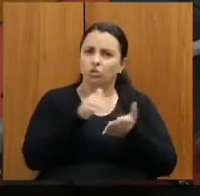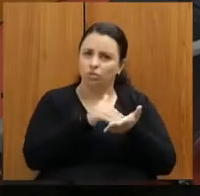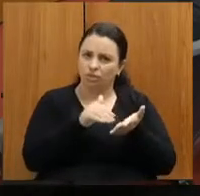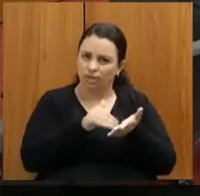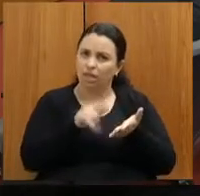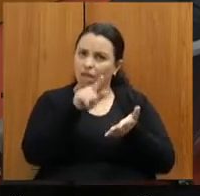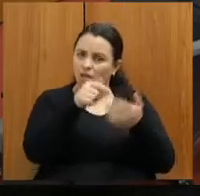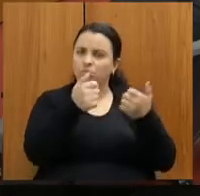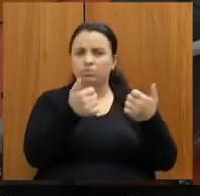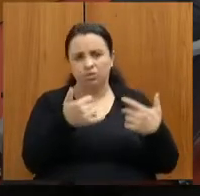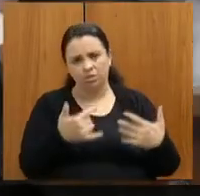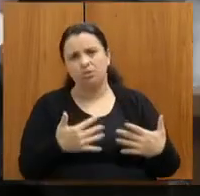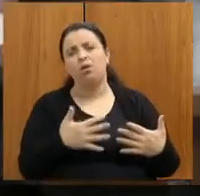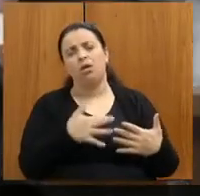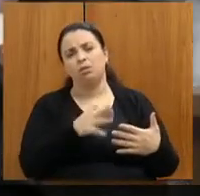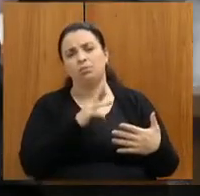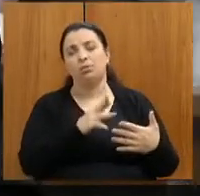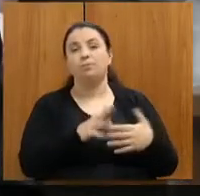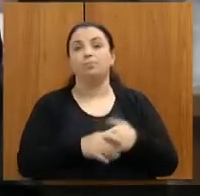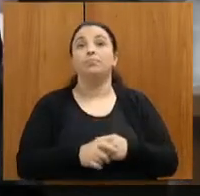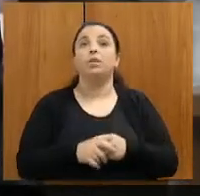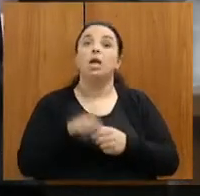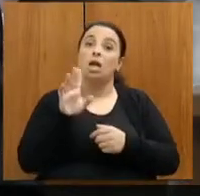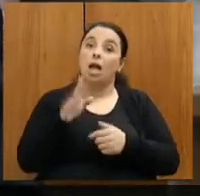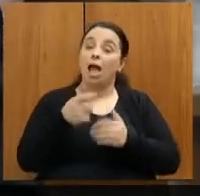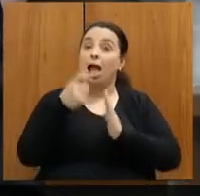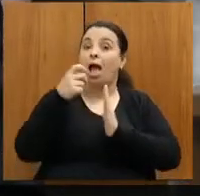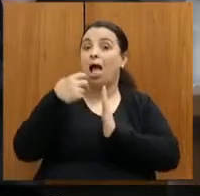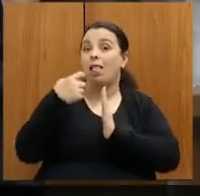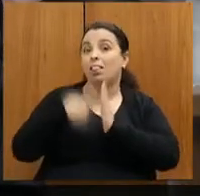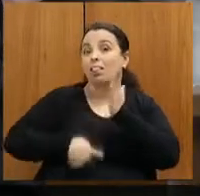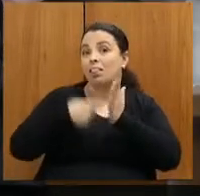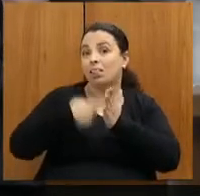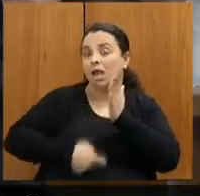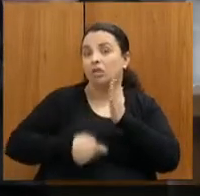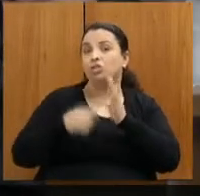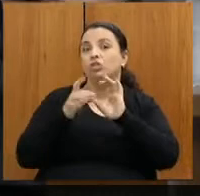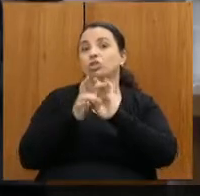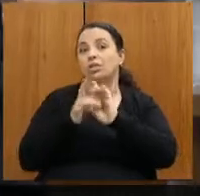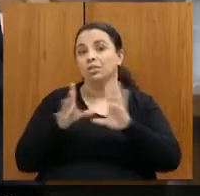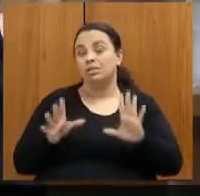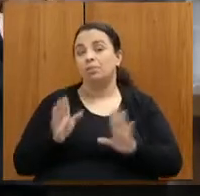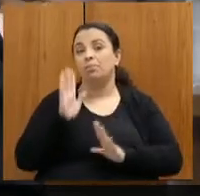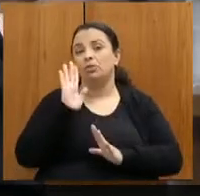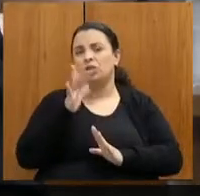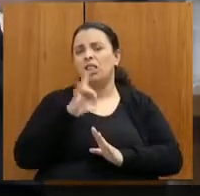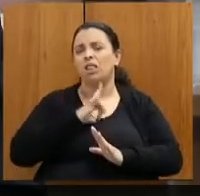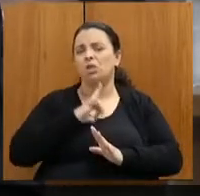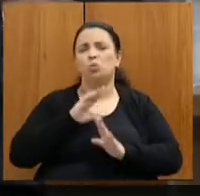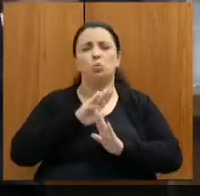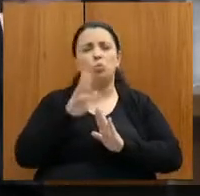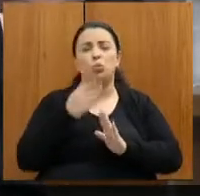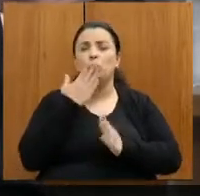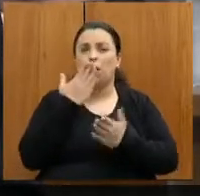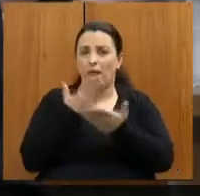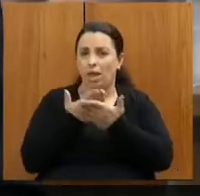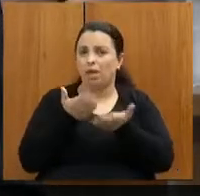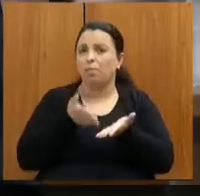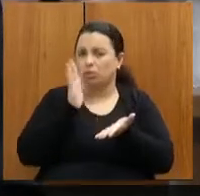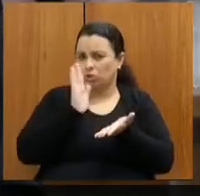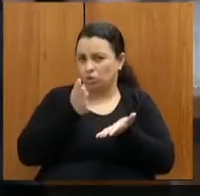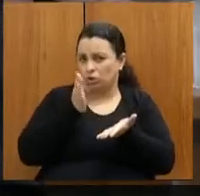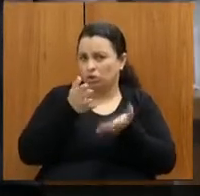sempre tem que explicar né a taxa de licenciamento a gente já tem o estudo até provocado pelo requerimento e isso é uma